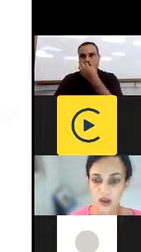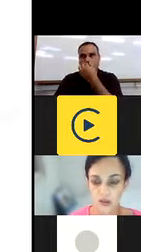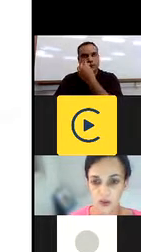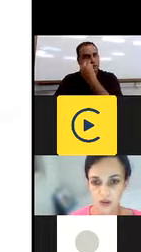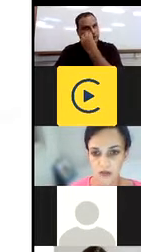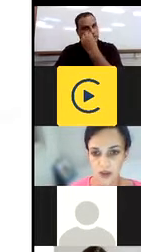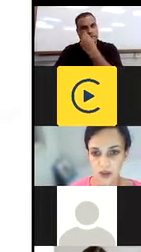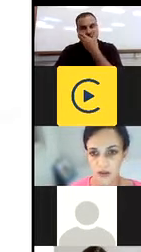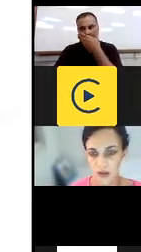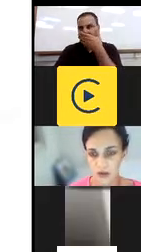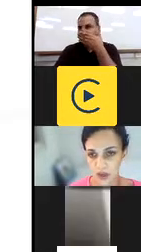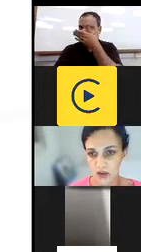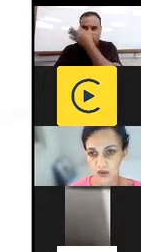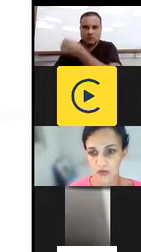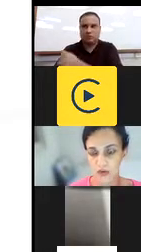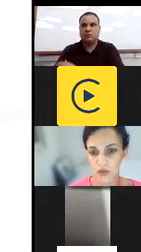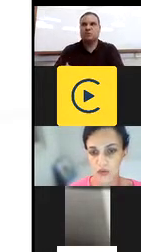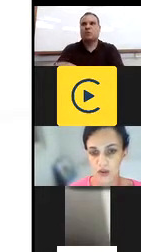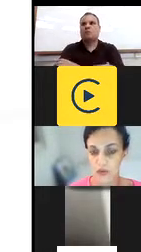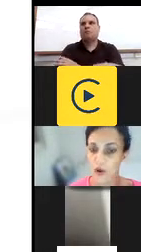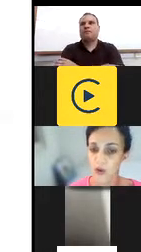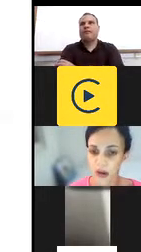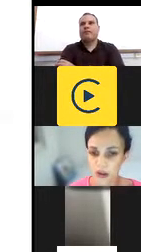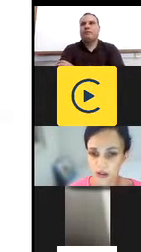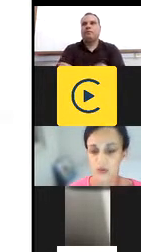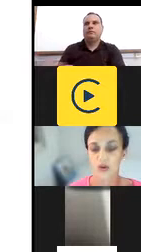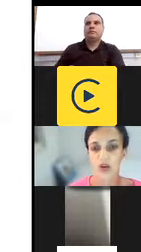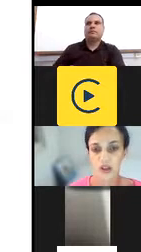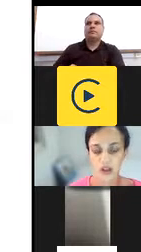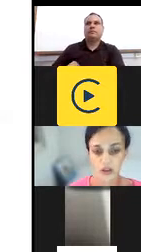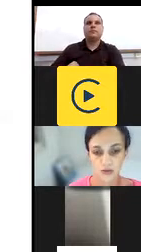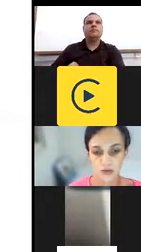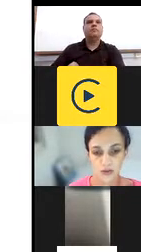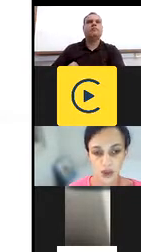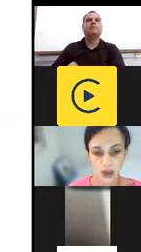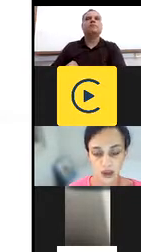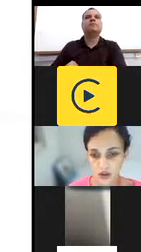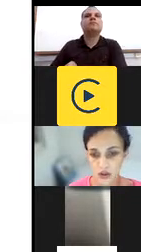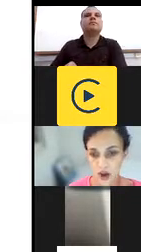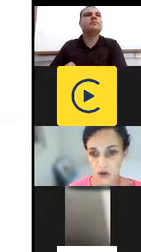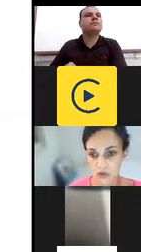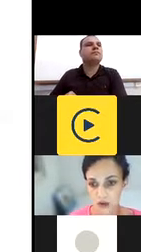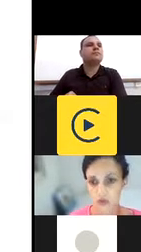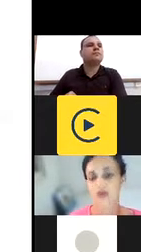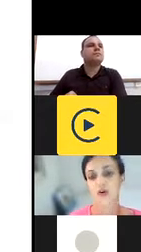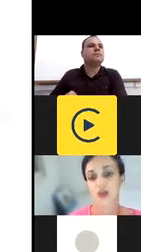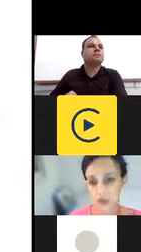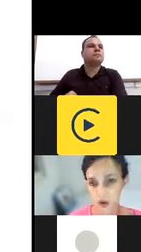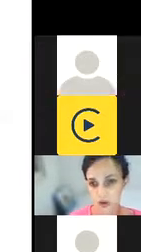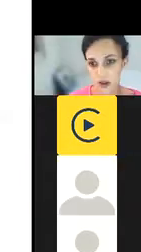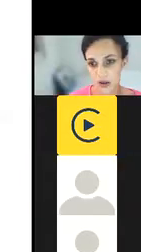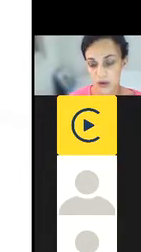que muitas vezes não têm, vamos dizer assim, uma remuneração, né, de alto valor,